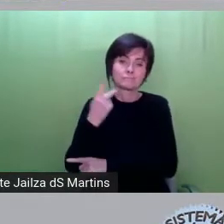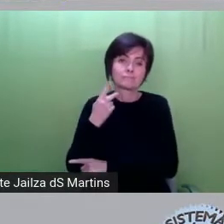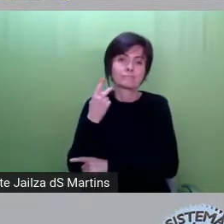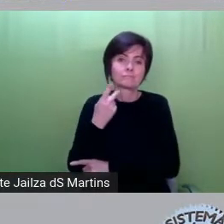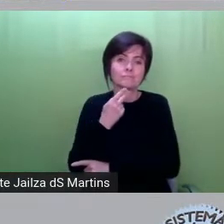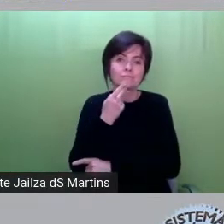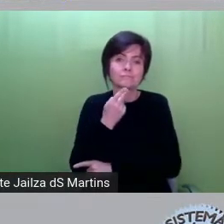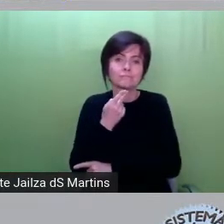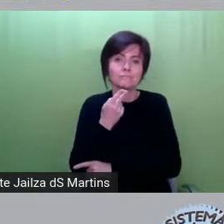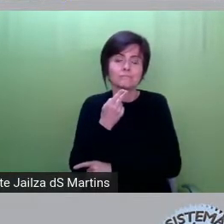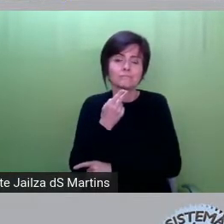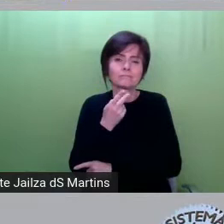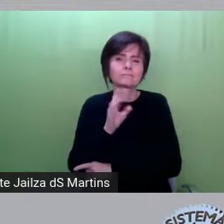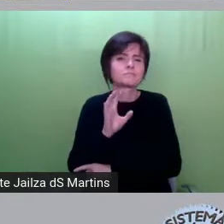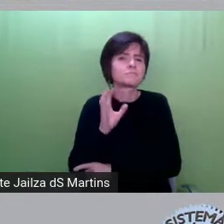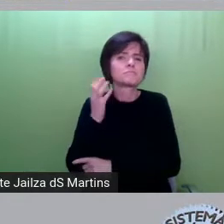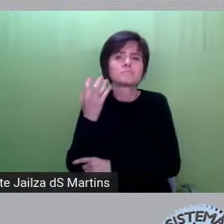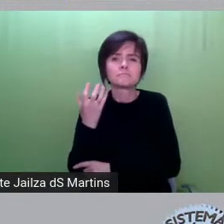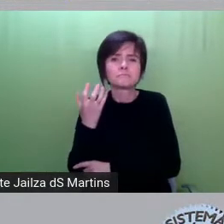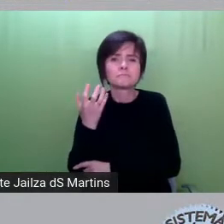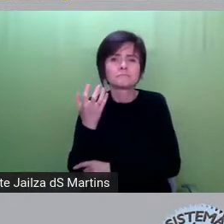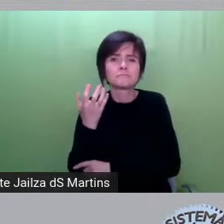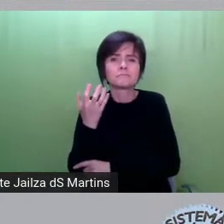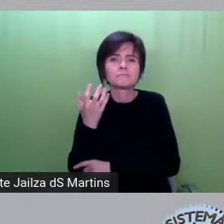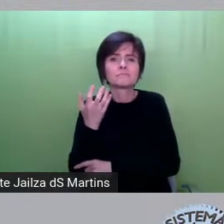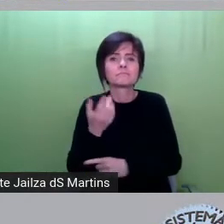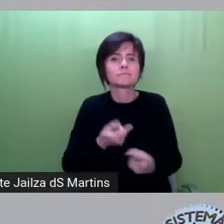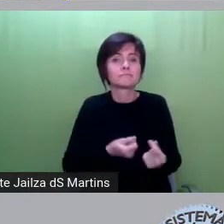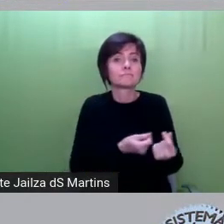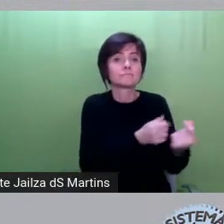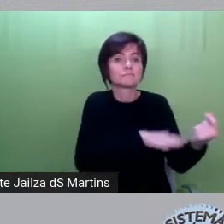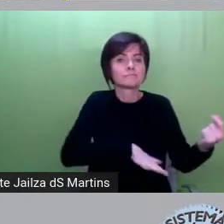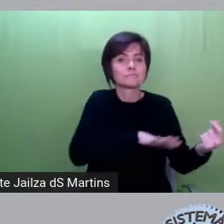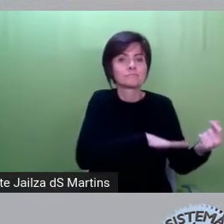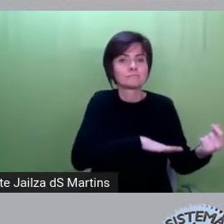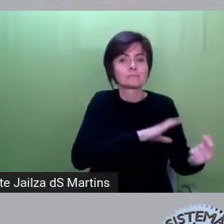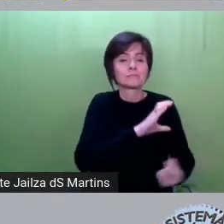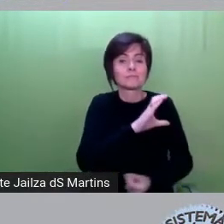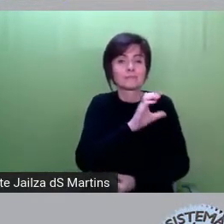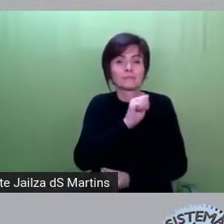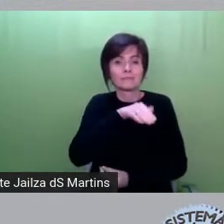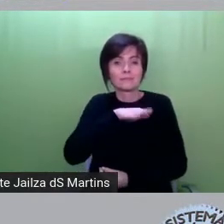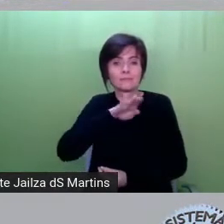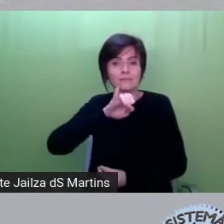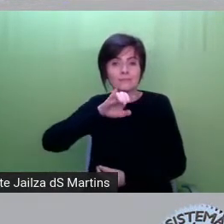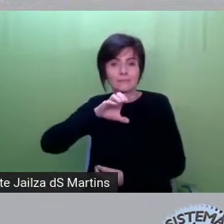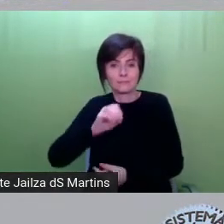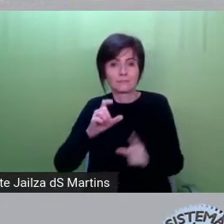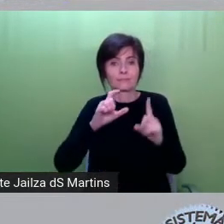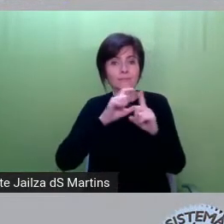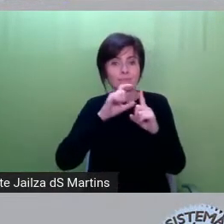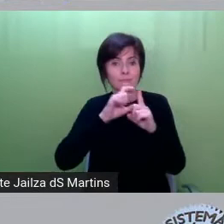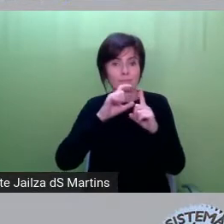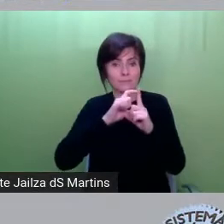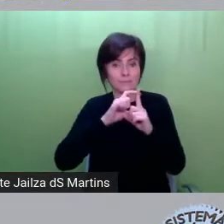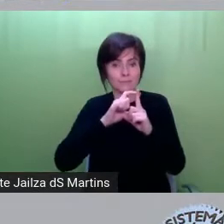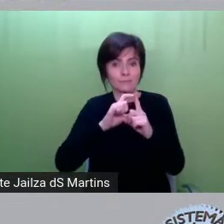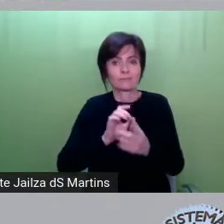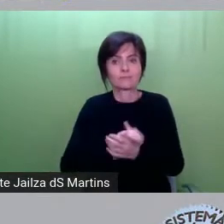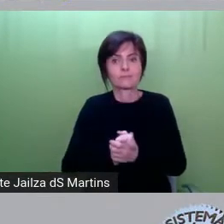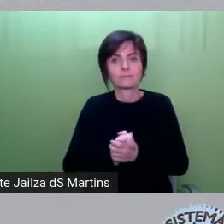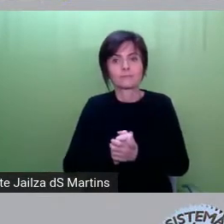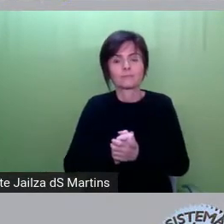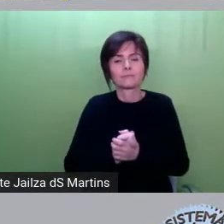servir para o mercado de câmbio. Né? O mercado de câmbio, as